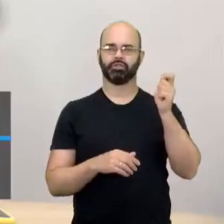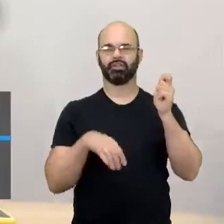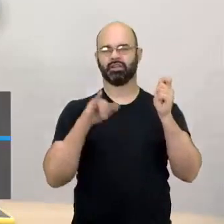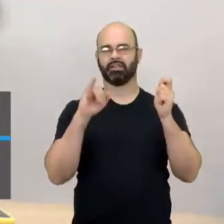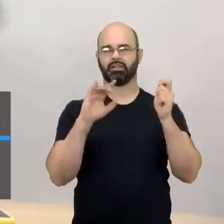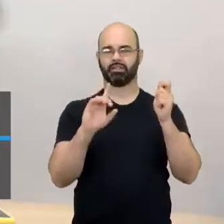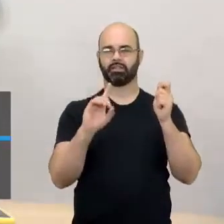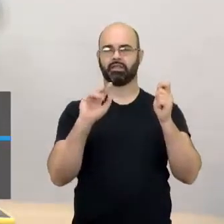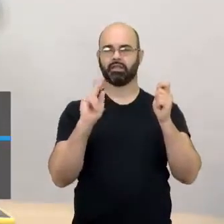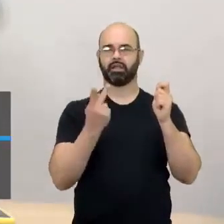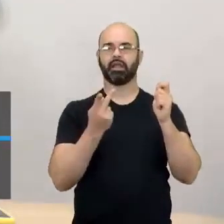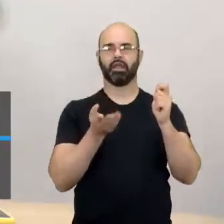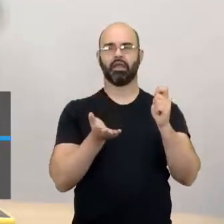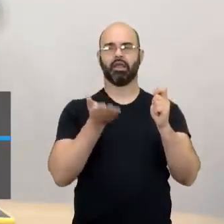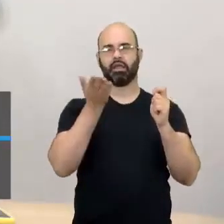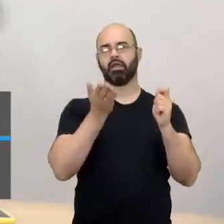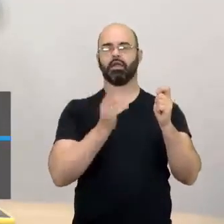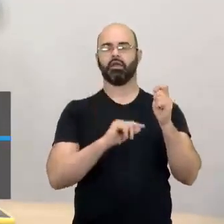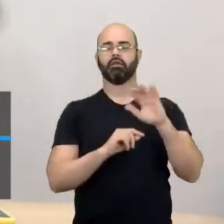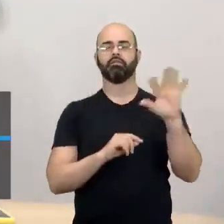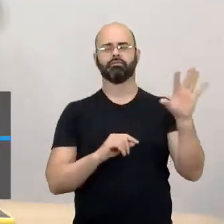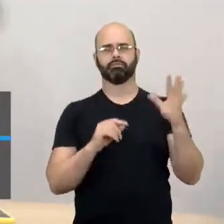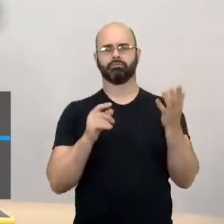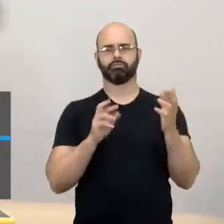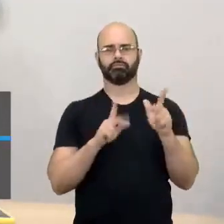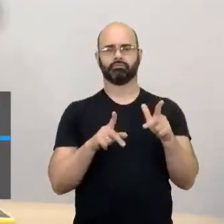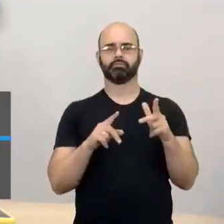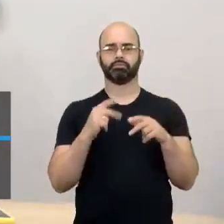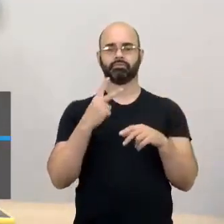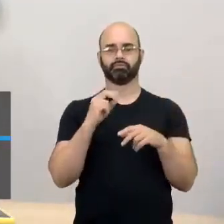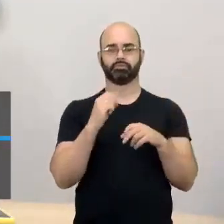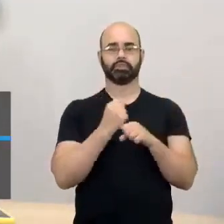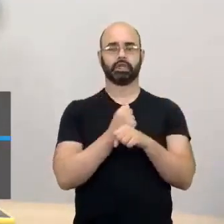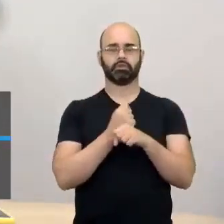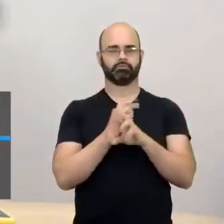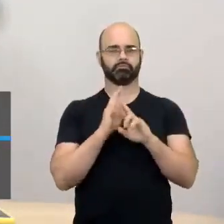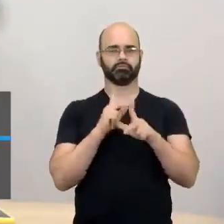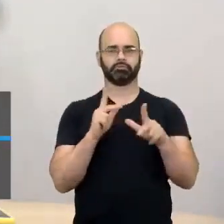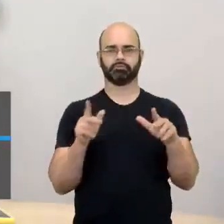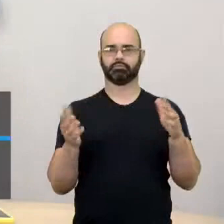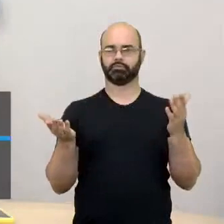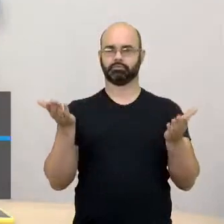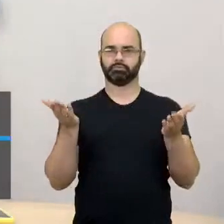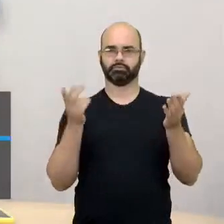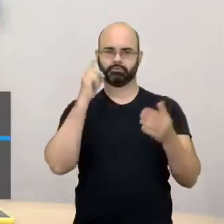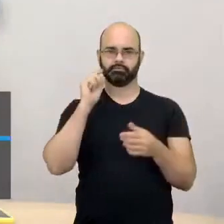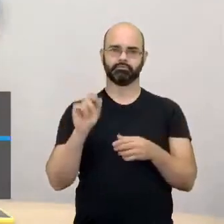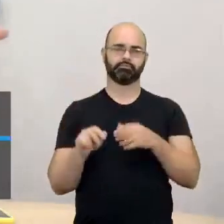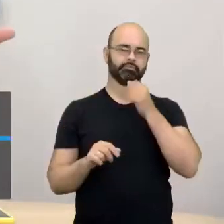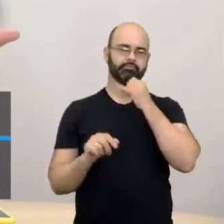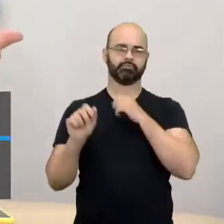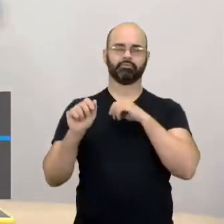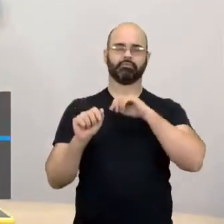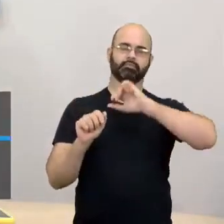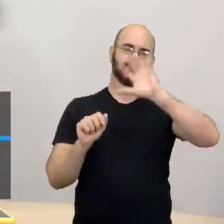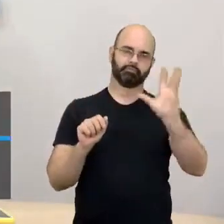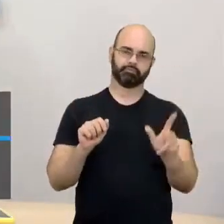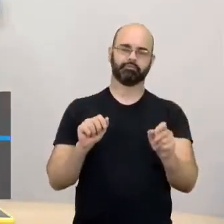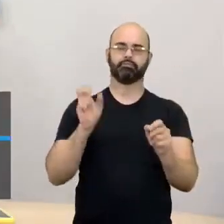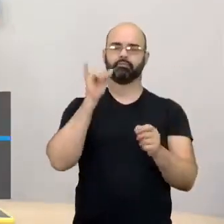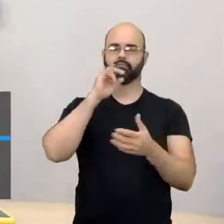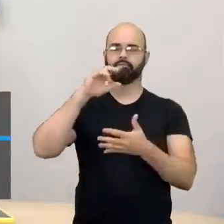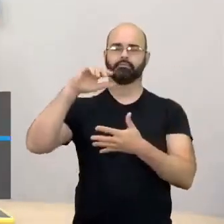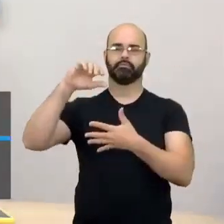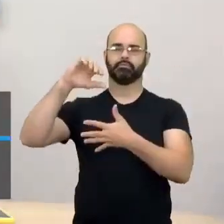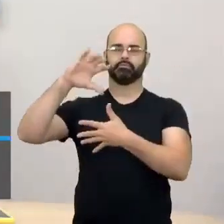uma projeção diferente de 20 anos, né, em relação a boa parte dos países do continente africano, com países aí, né,